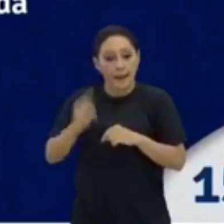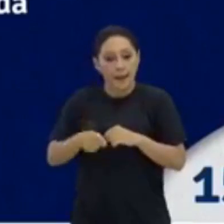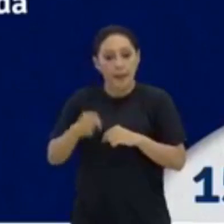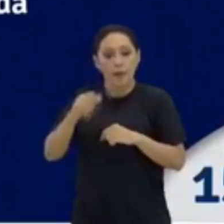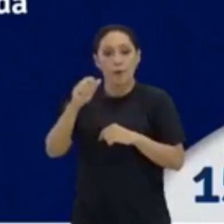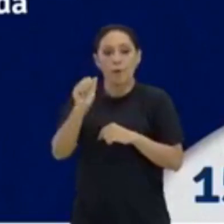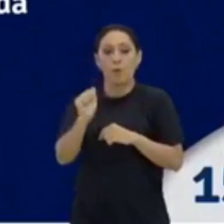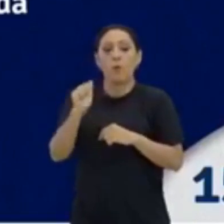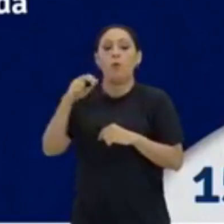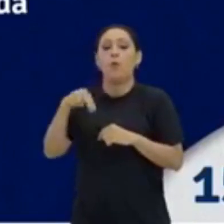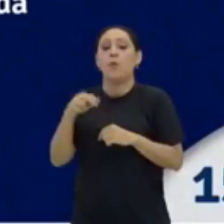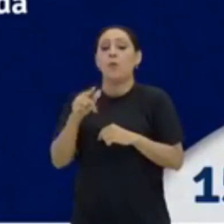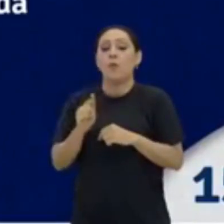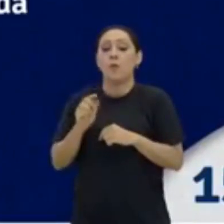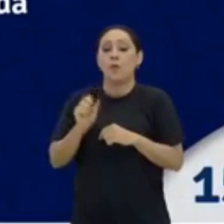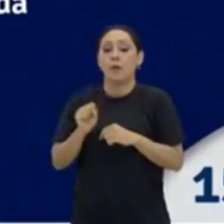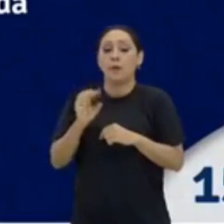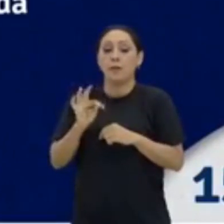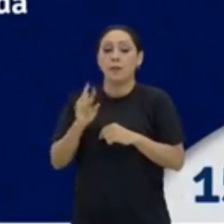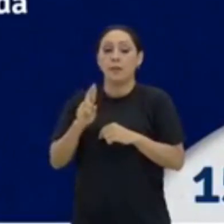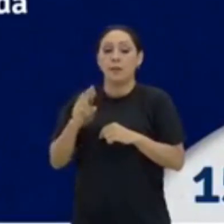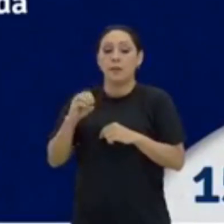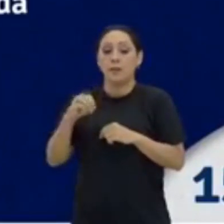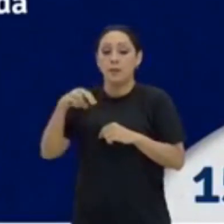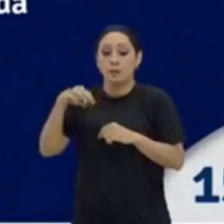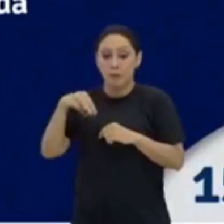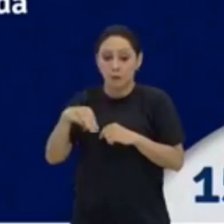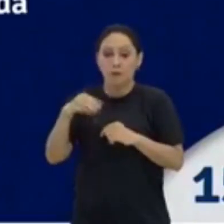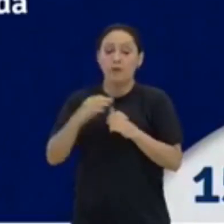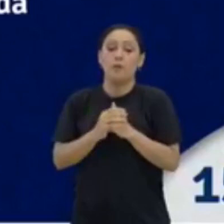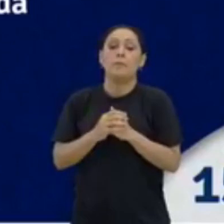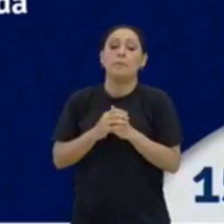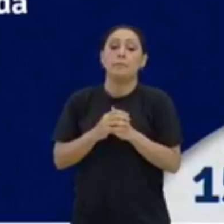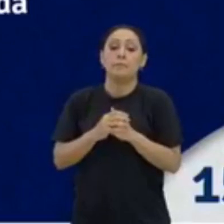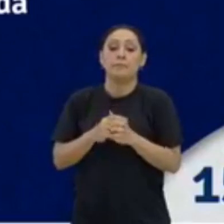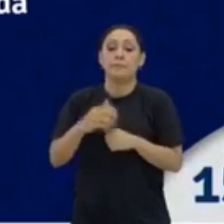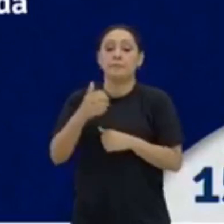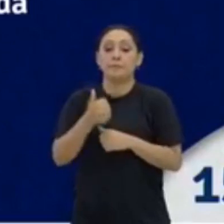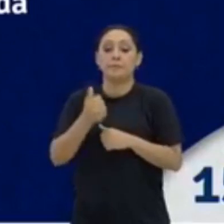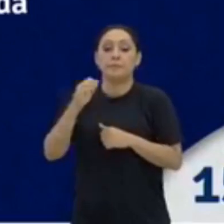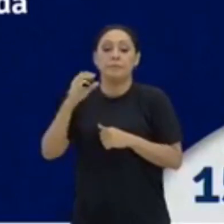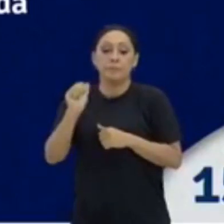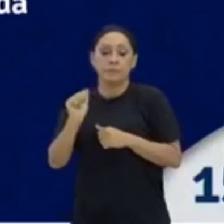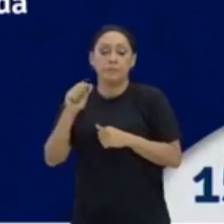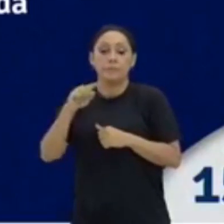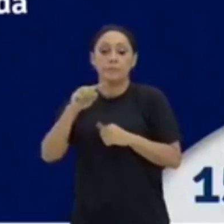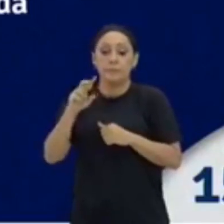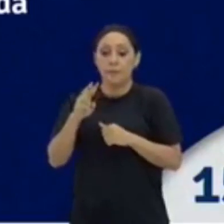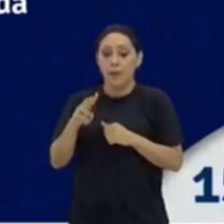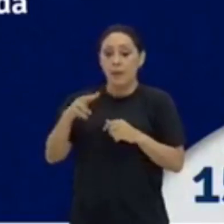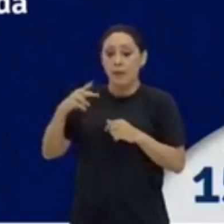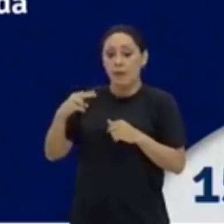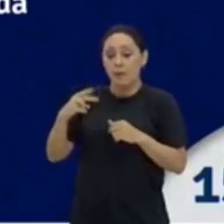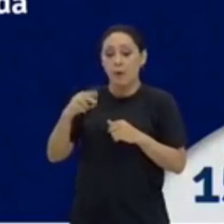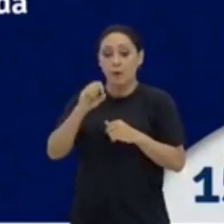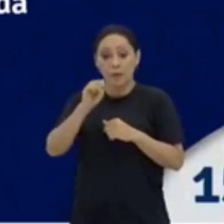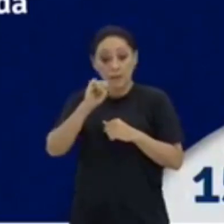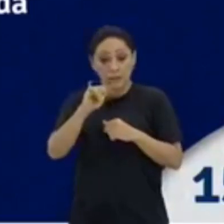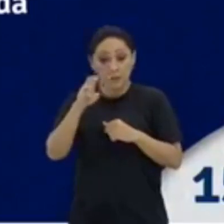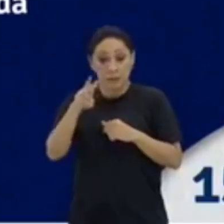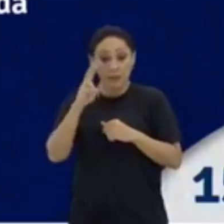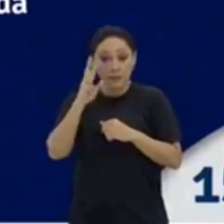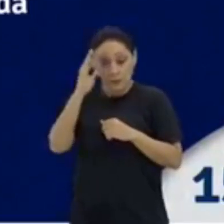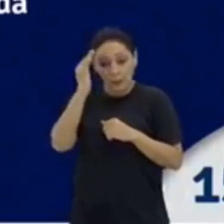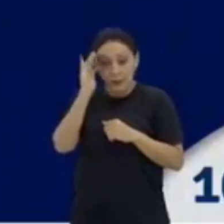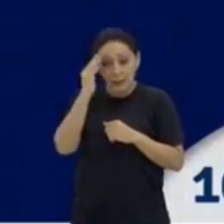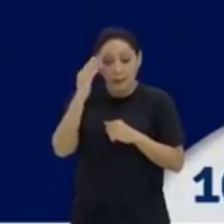Tudo bem? O angstrom é 10 a menos 10 metros. 10 a menos 10 metros. Se você está entendendo, olha para cá